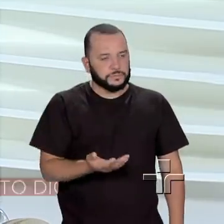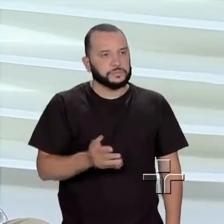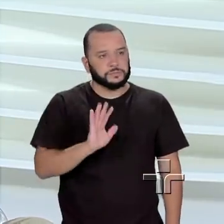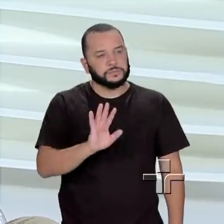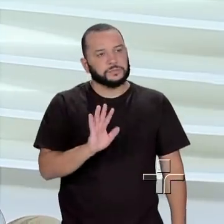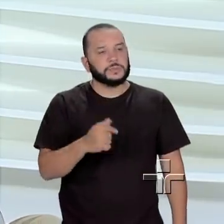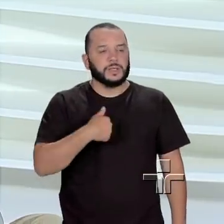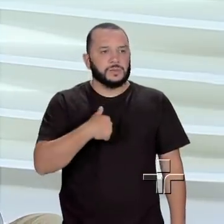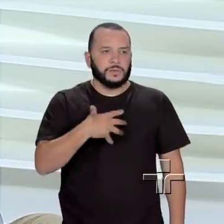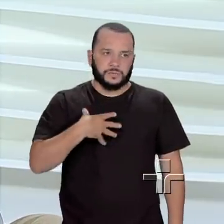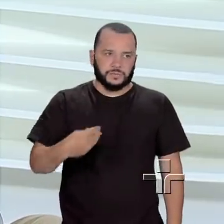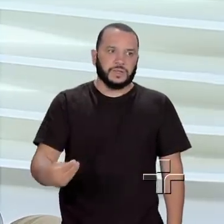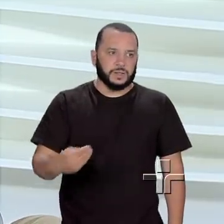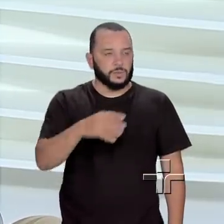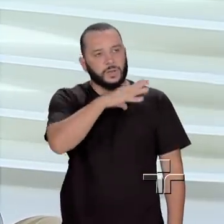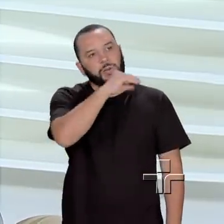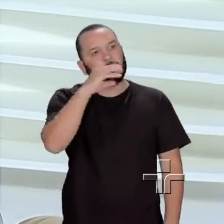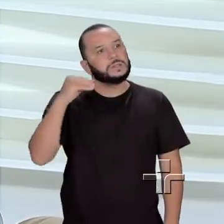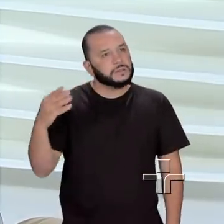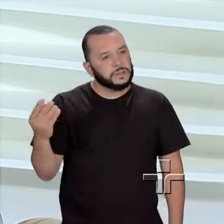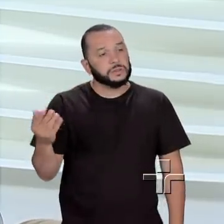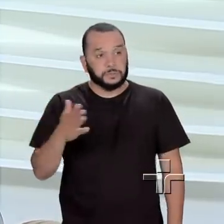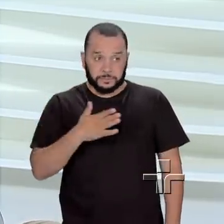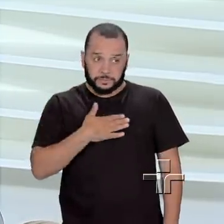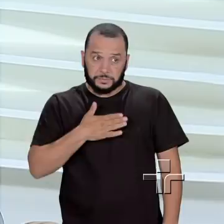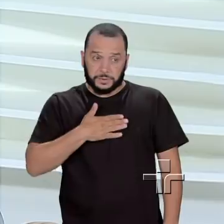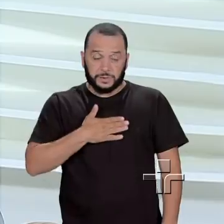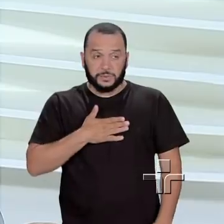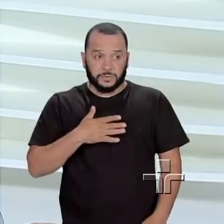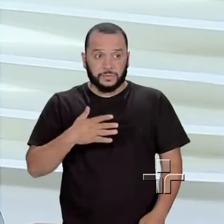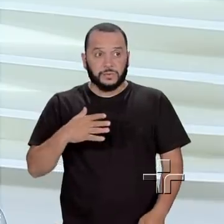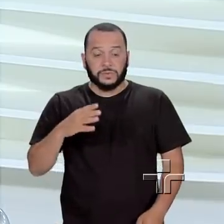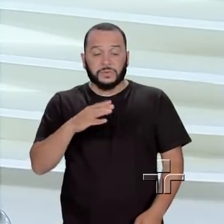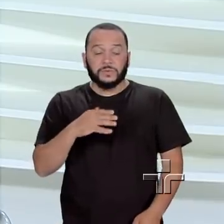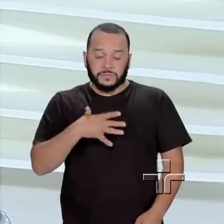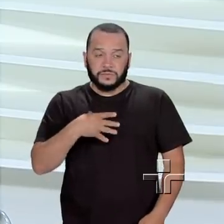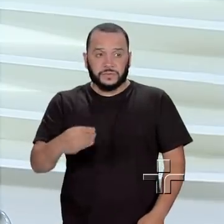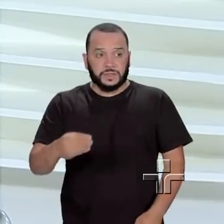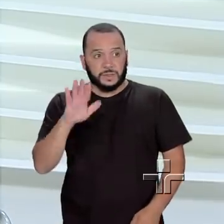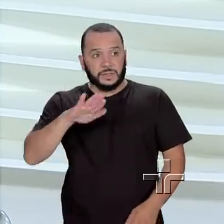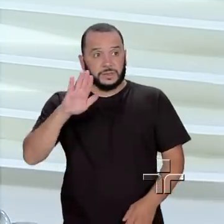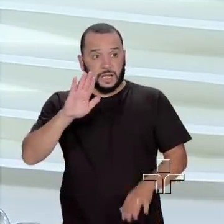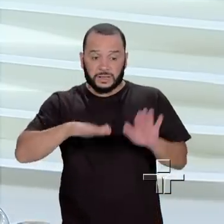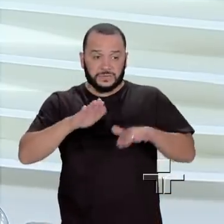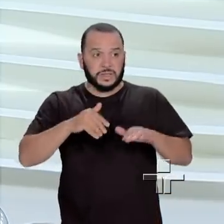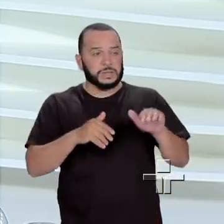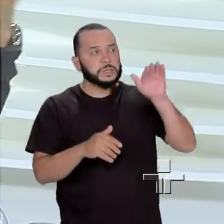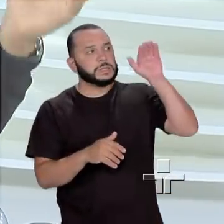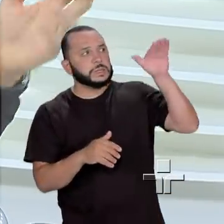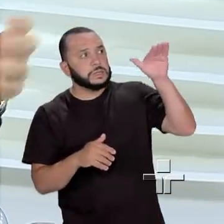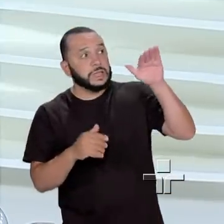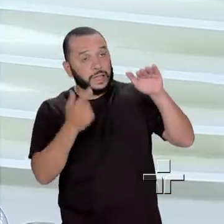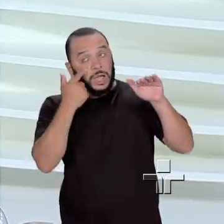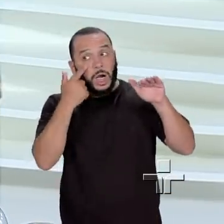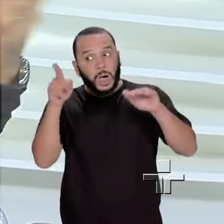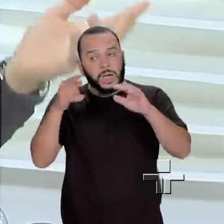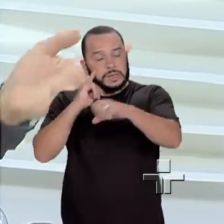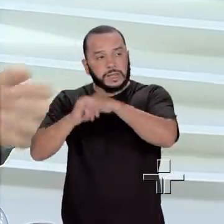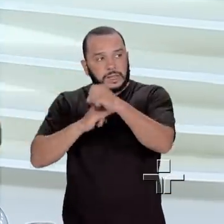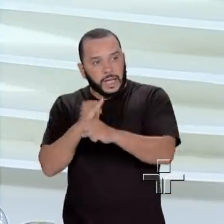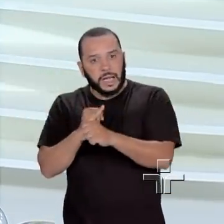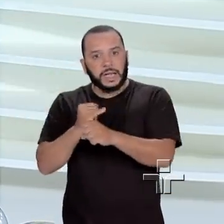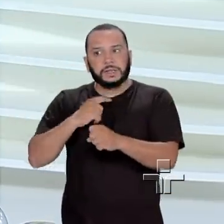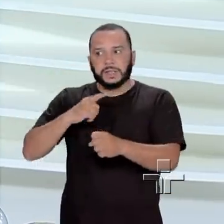tenho um filho adolescente, vez por outra meu filho me chama a atenção a coisas que tem no espaço virtual, seja